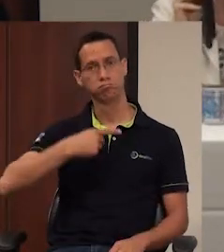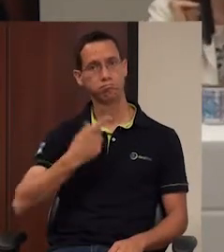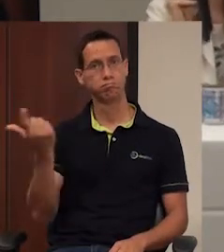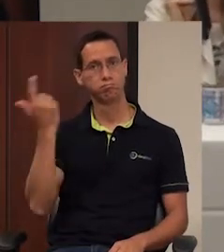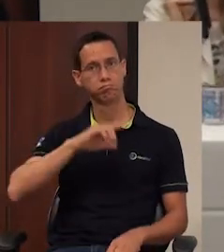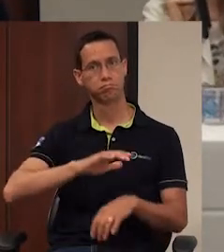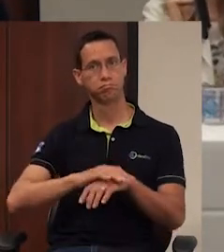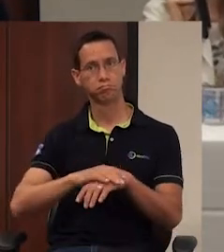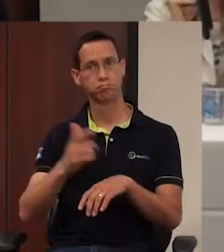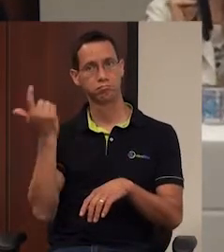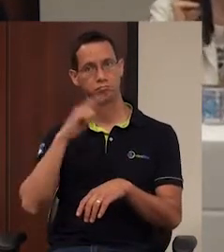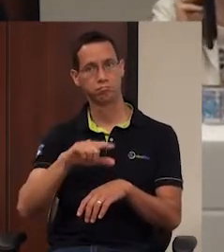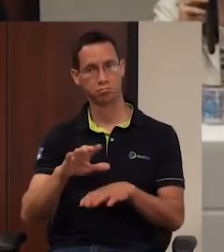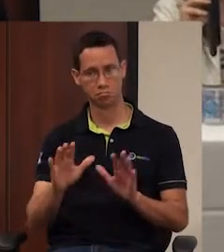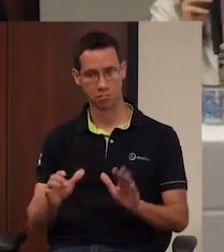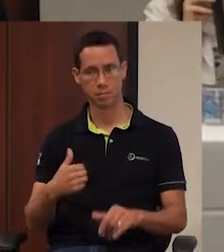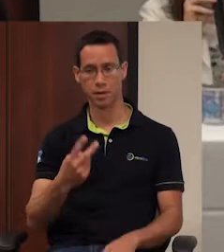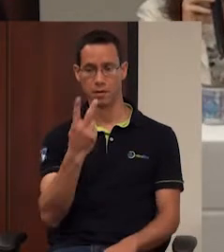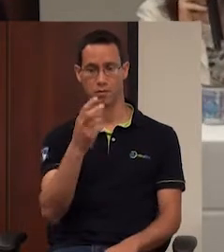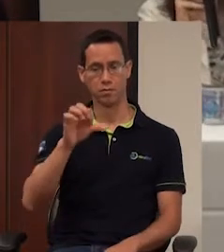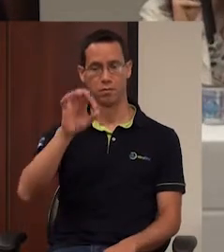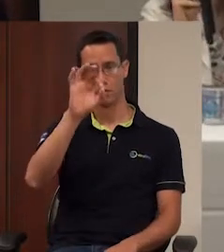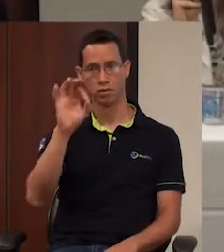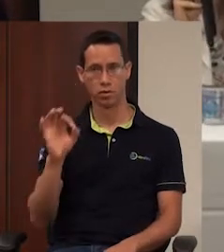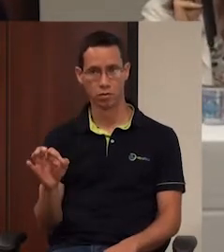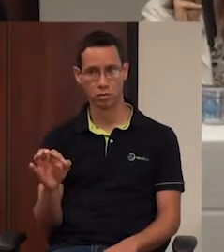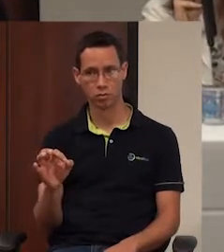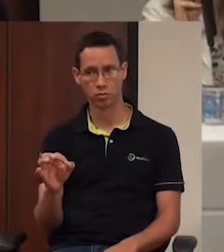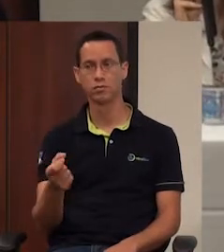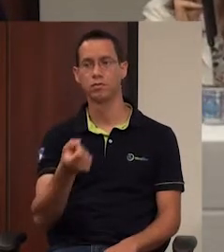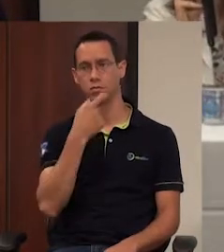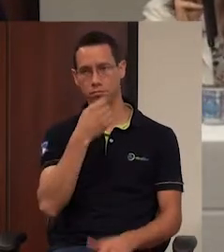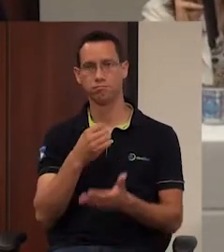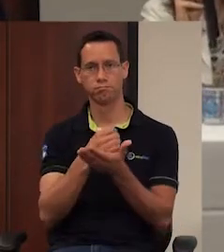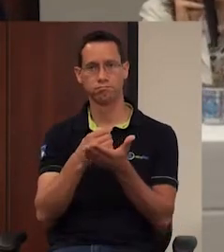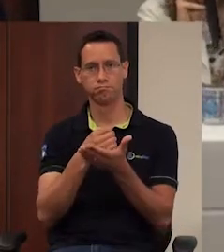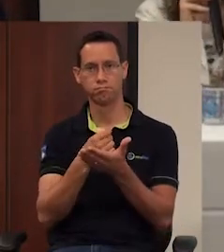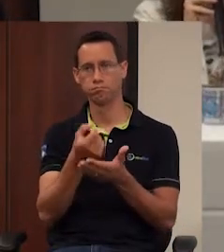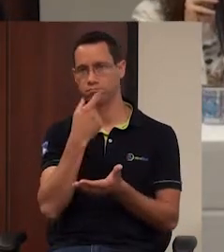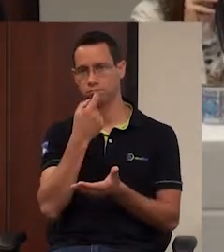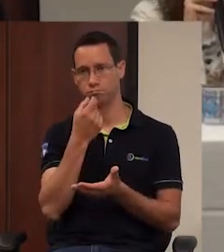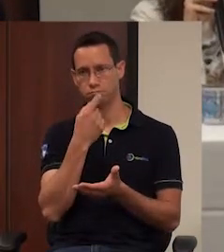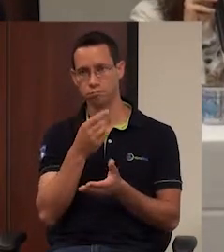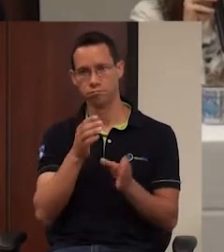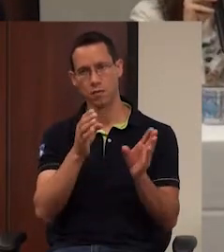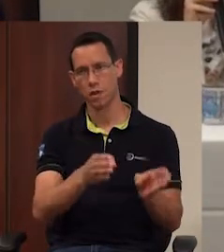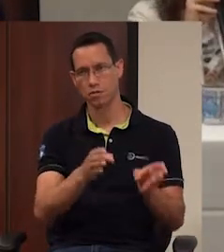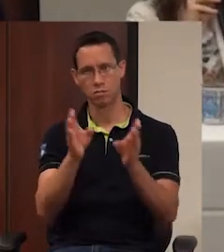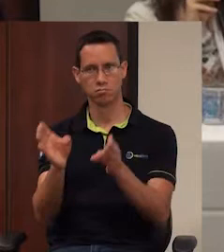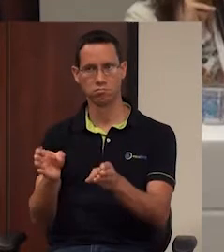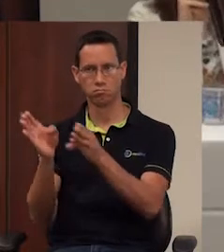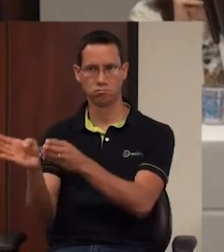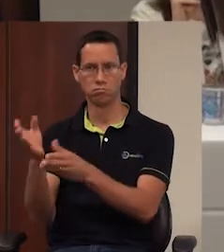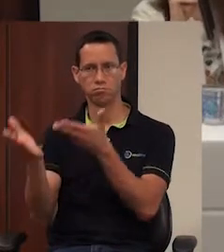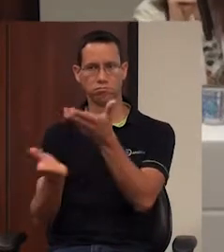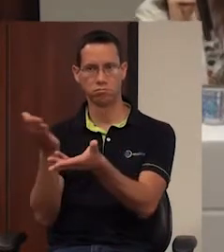vida. Apenas 29% dessas pessoas acabou usando medicação neuroléptica em alguma das fases do